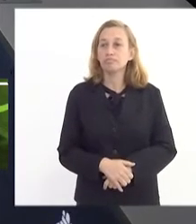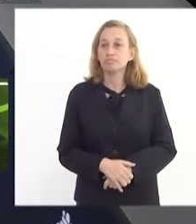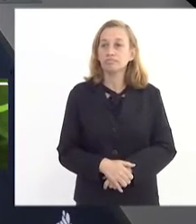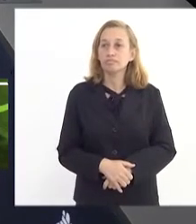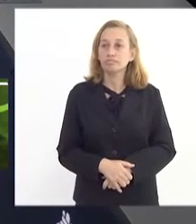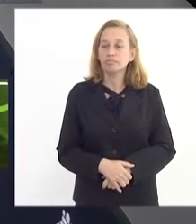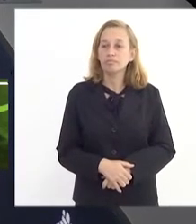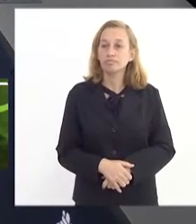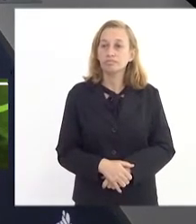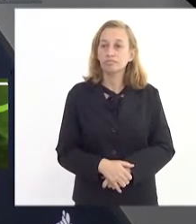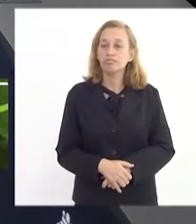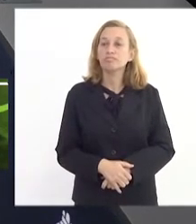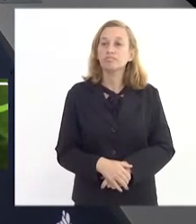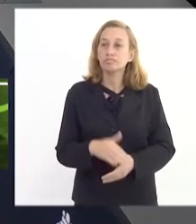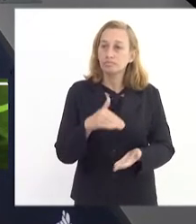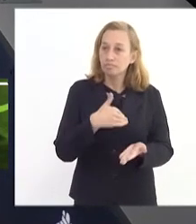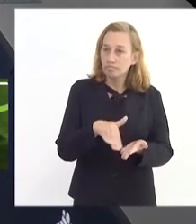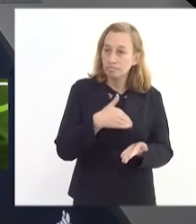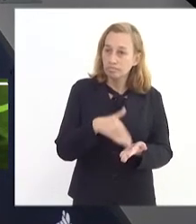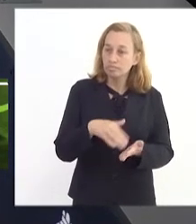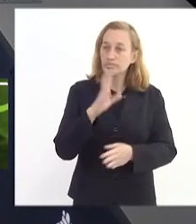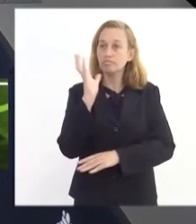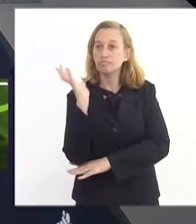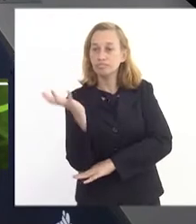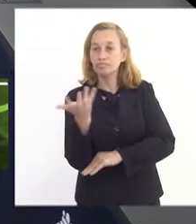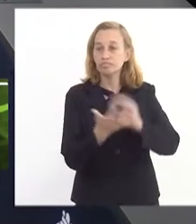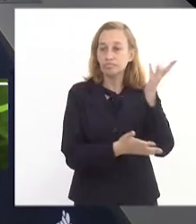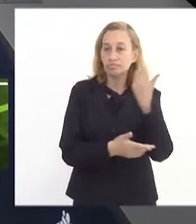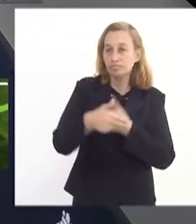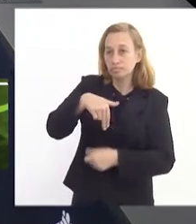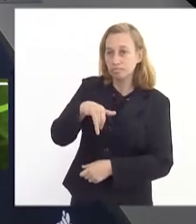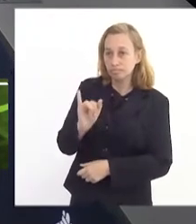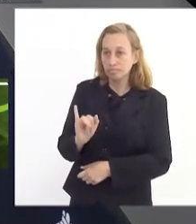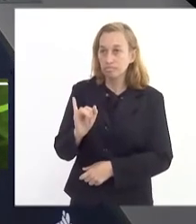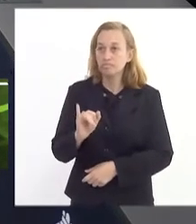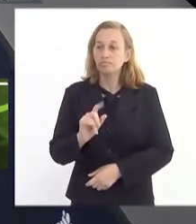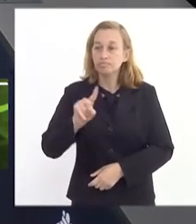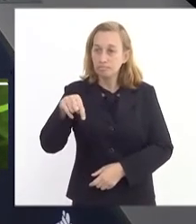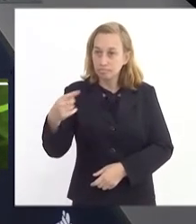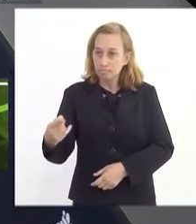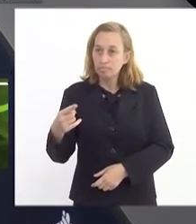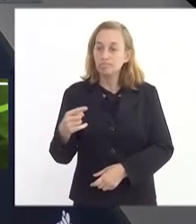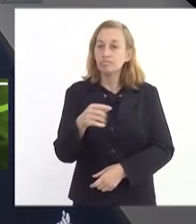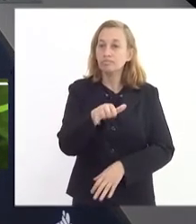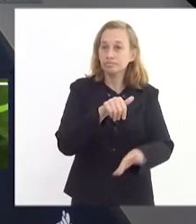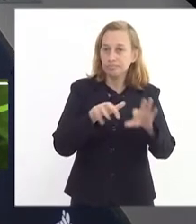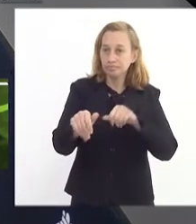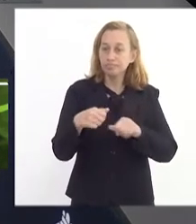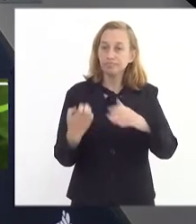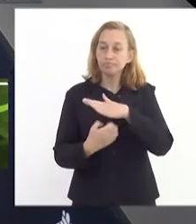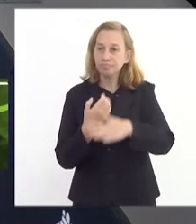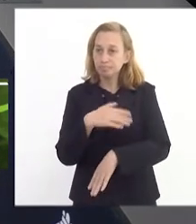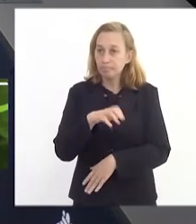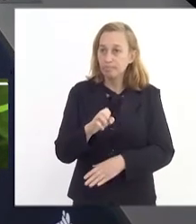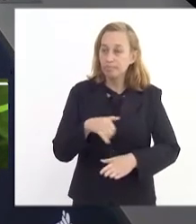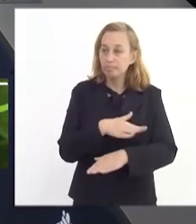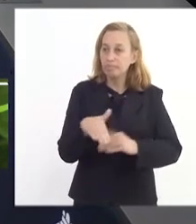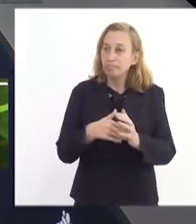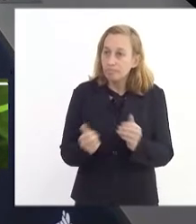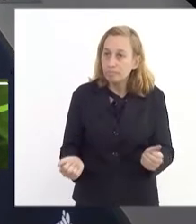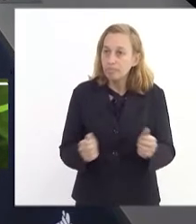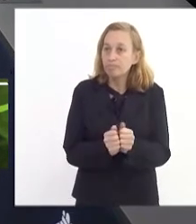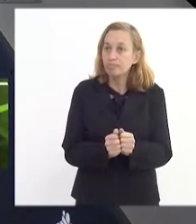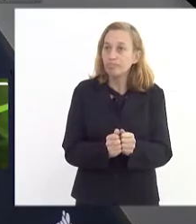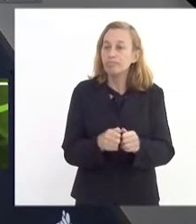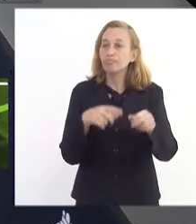a Secretaria do Ambiente Nova Iguaçu, que participou do outro, chama a SEDAE, enfim. Bota todo mundo na mesa e faz